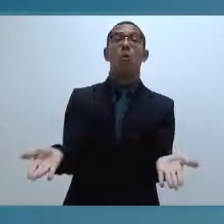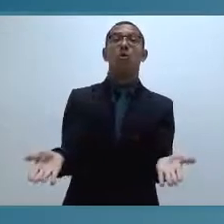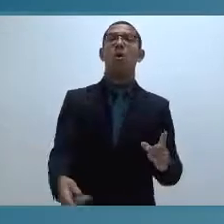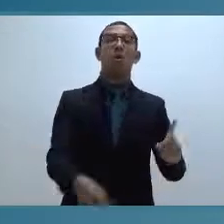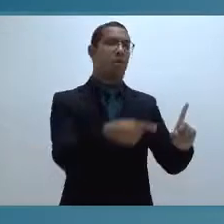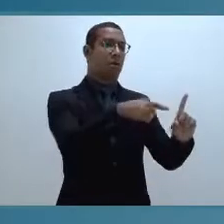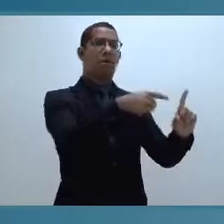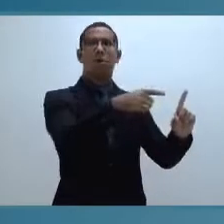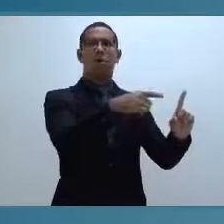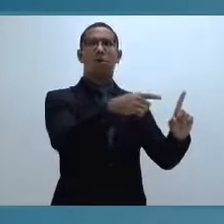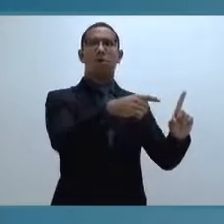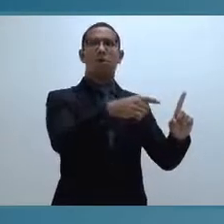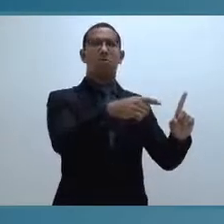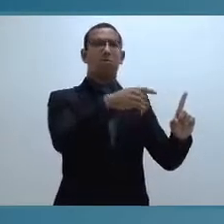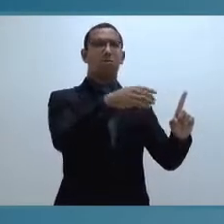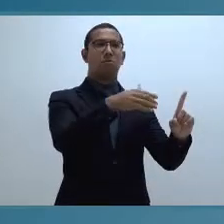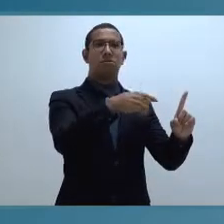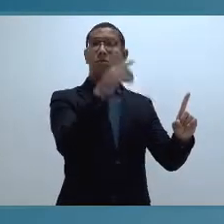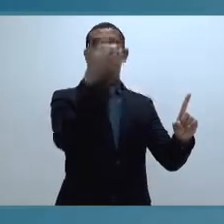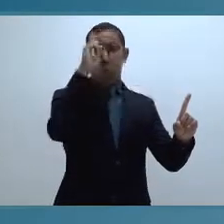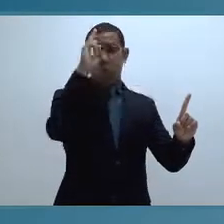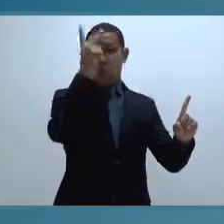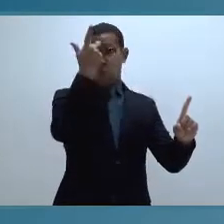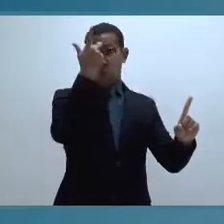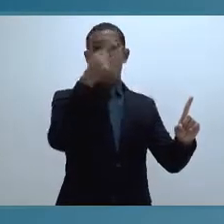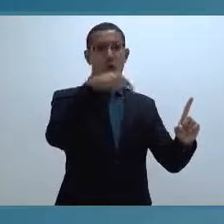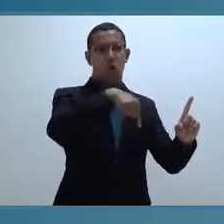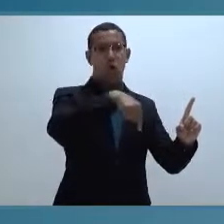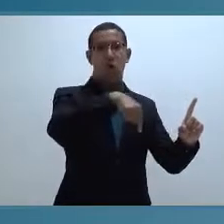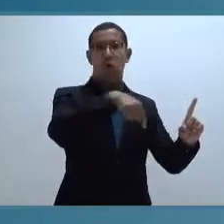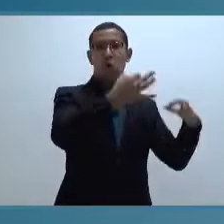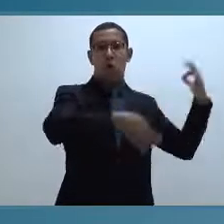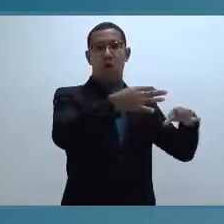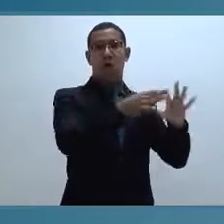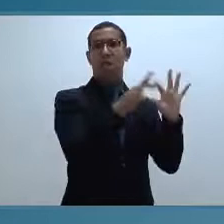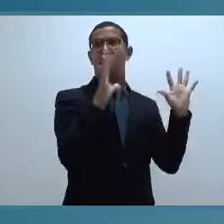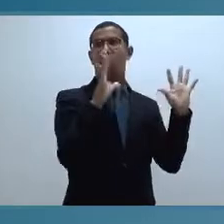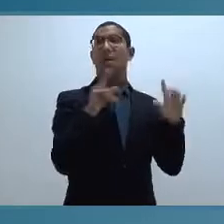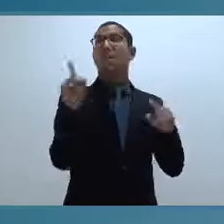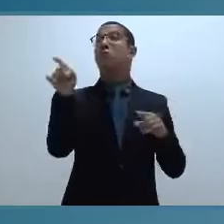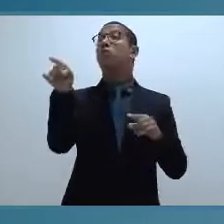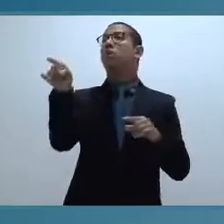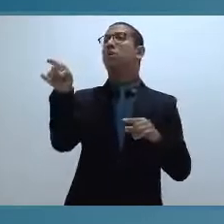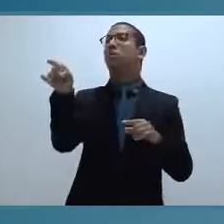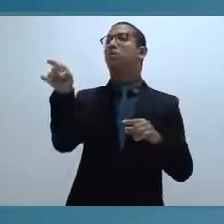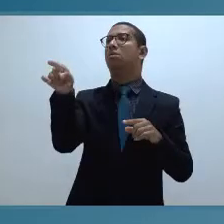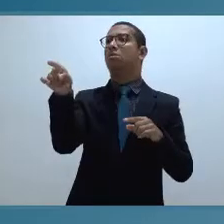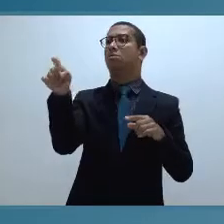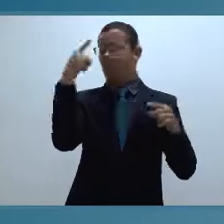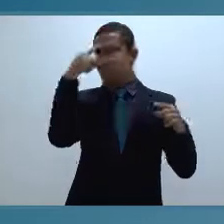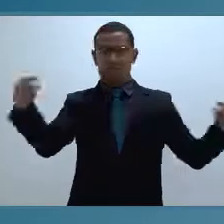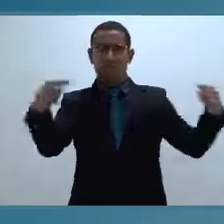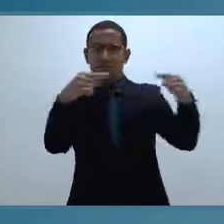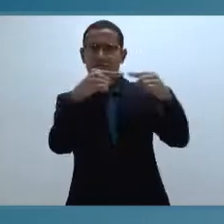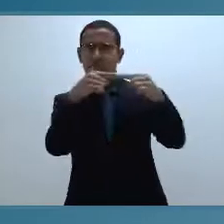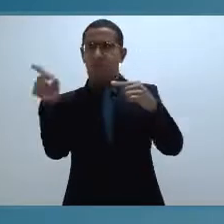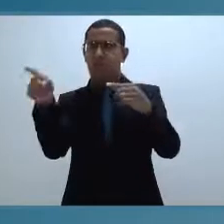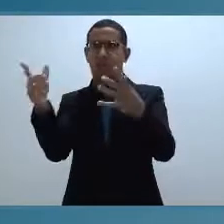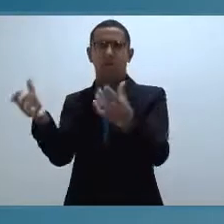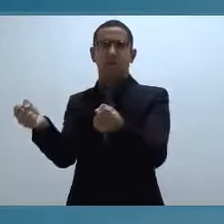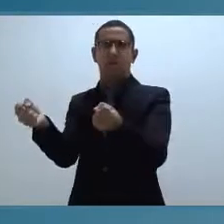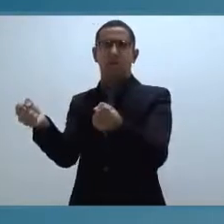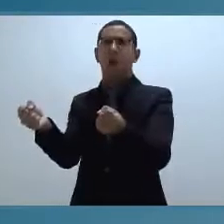refluiu, ou seja, ele concorda para julgar hoje. Eu pergunto, Vossa Excelência, reflui do posicionamento de Vossa Excelência? Com